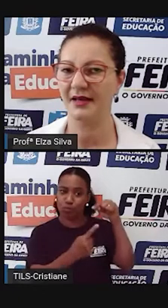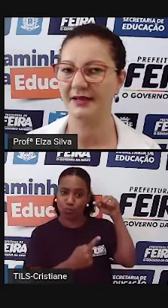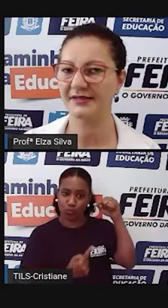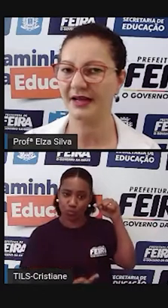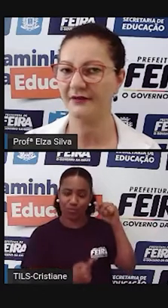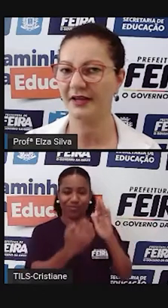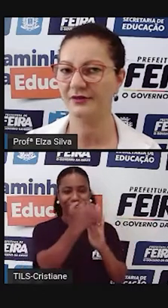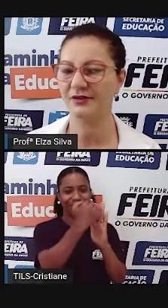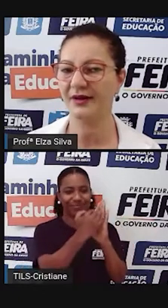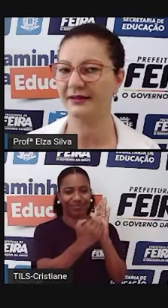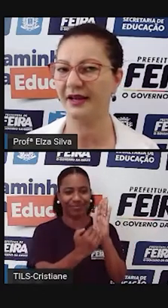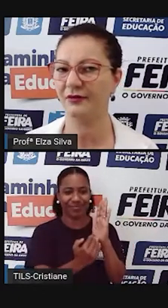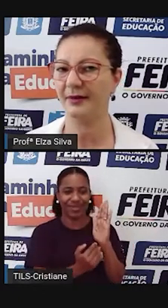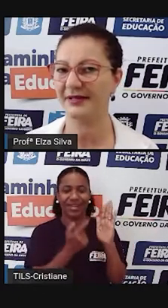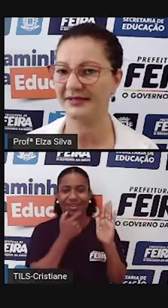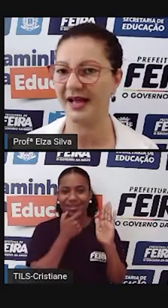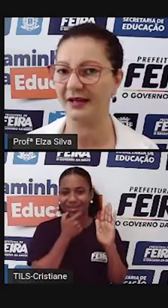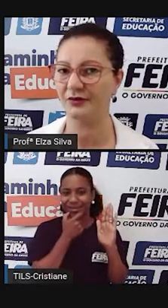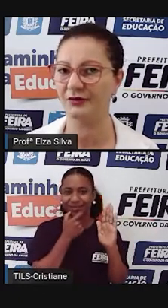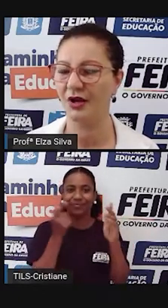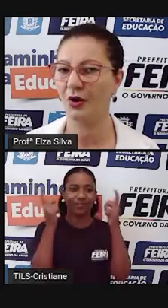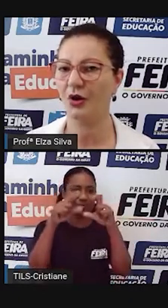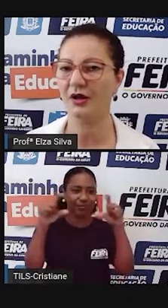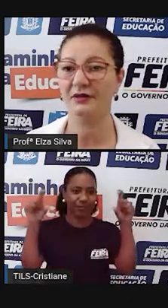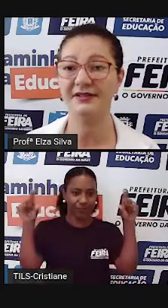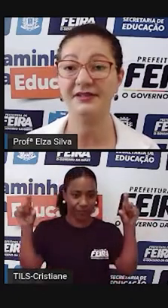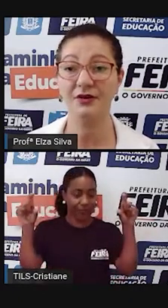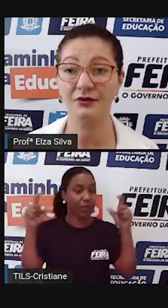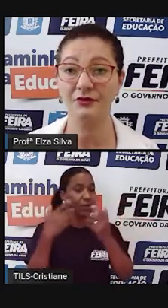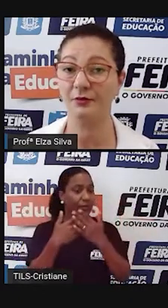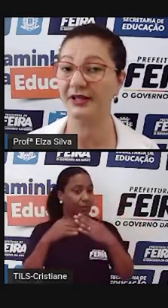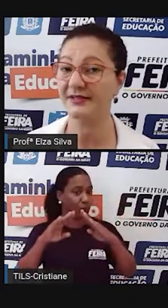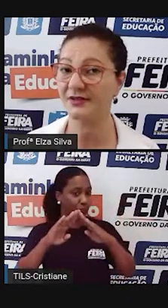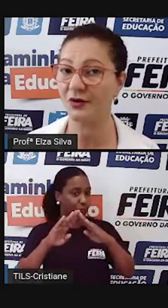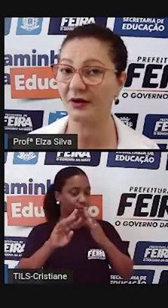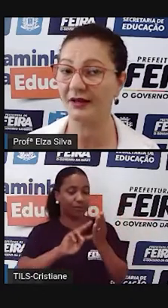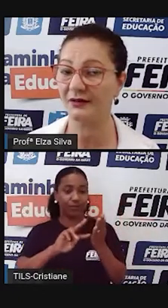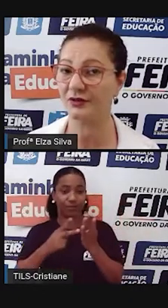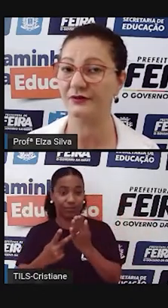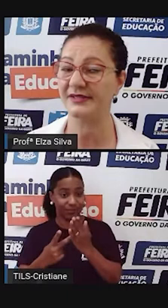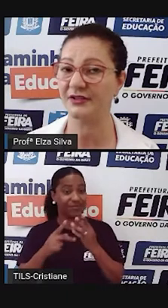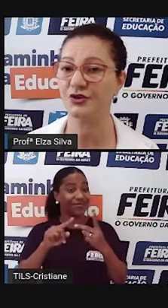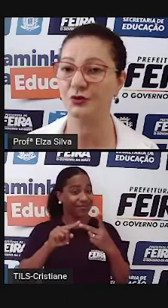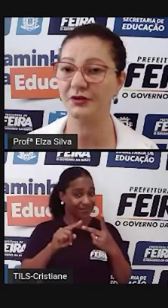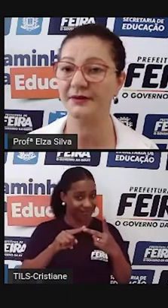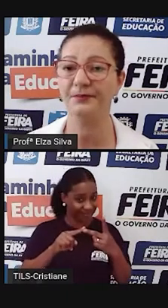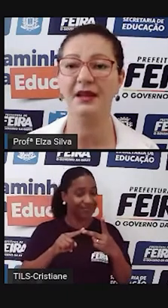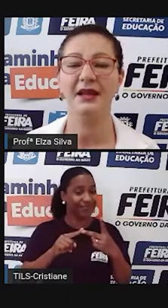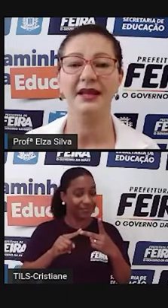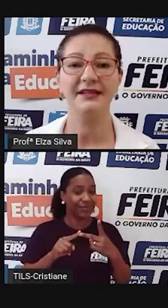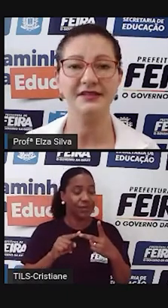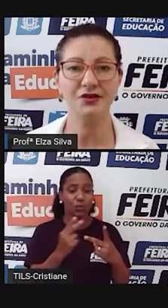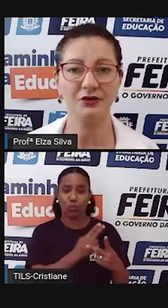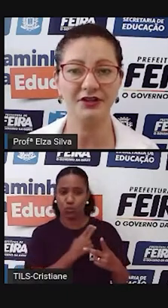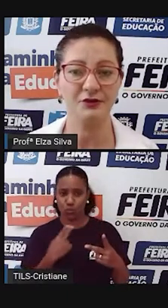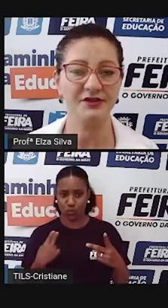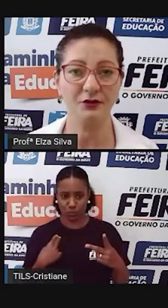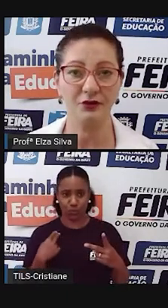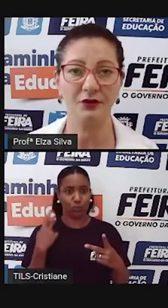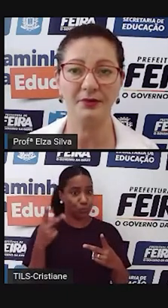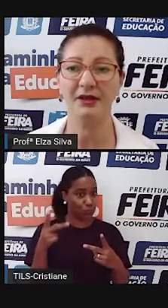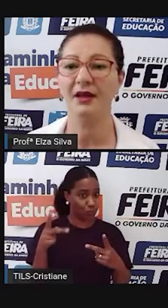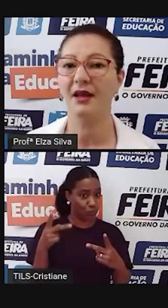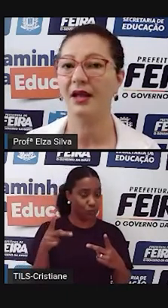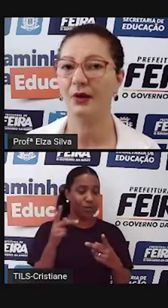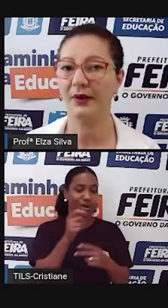inglês. Escreva aí no seu caderno cabeçalho, colocando skill, nome da escola onde você estuda, student, o